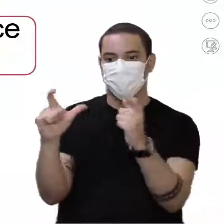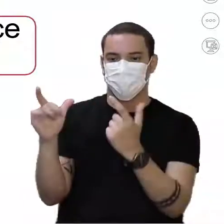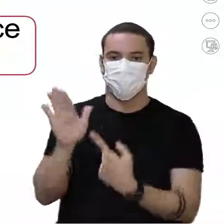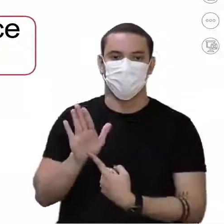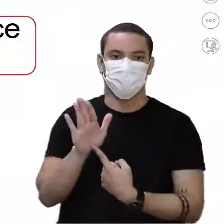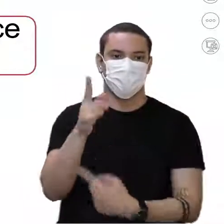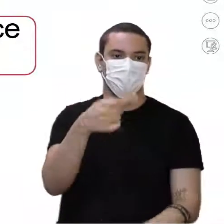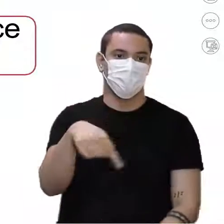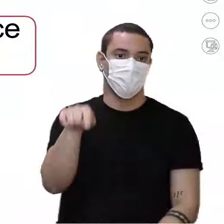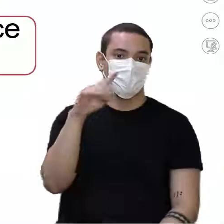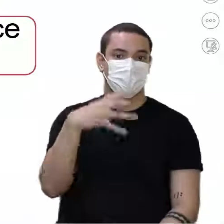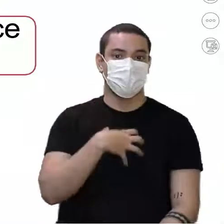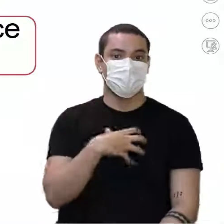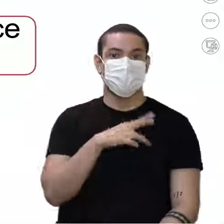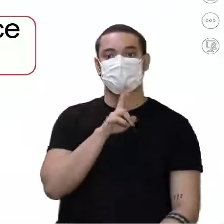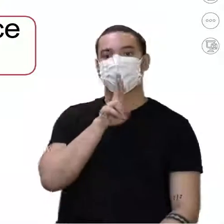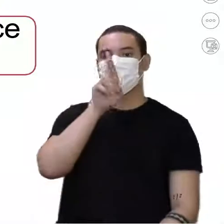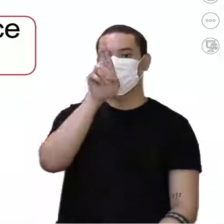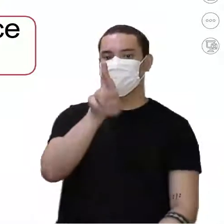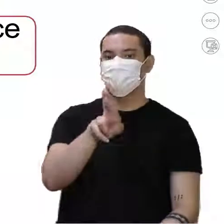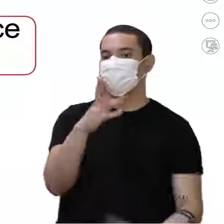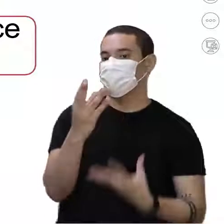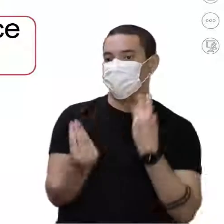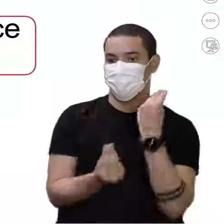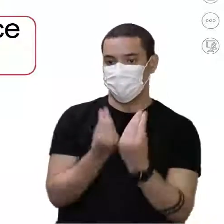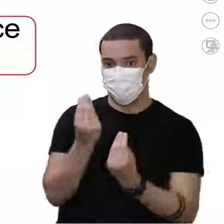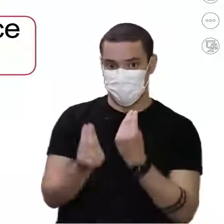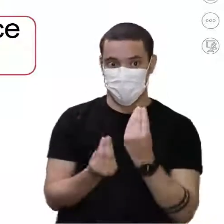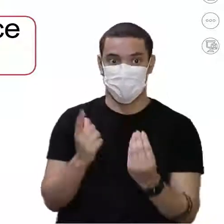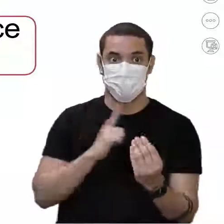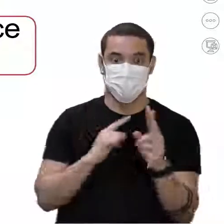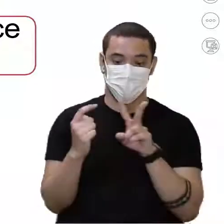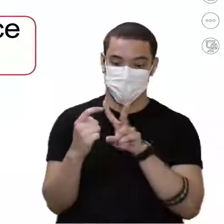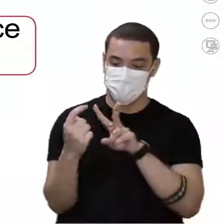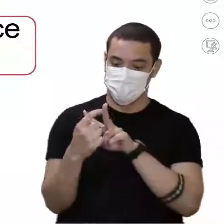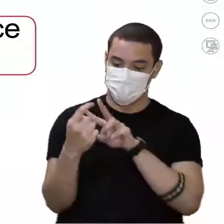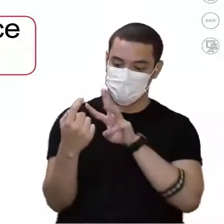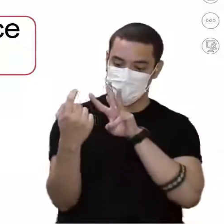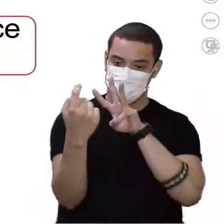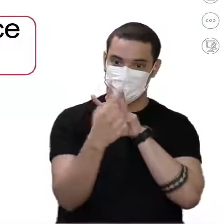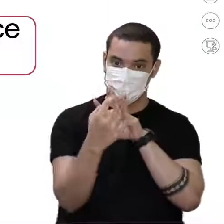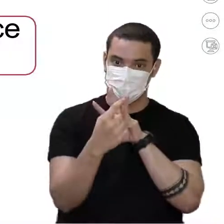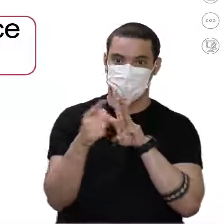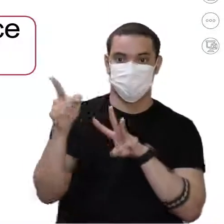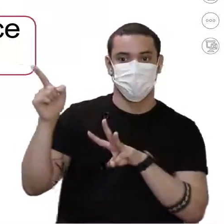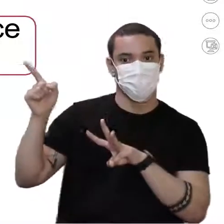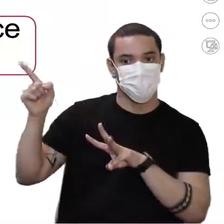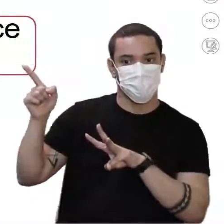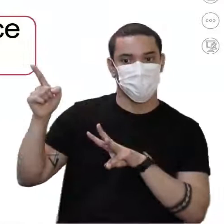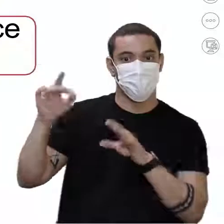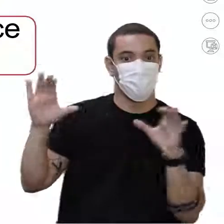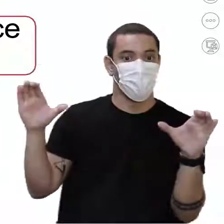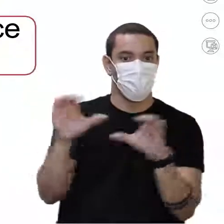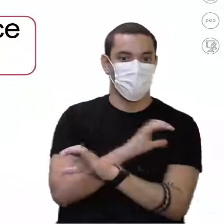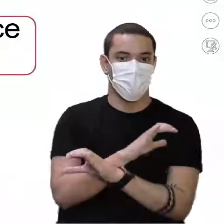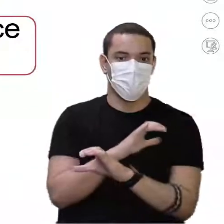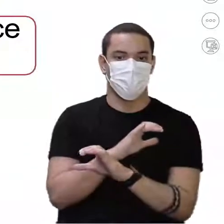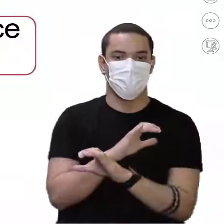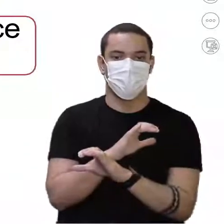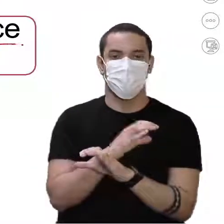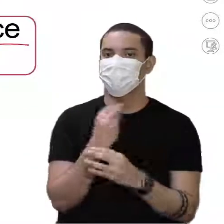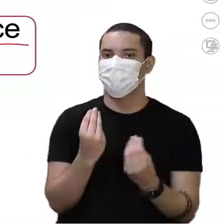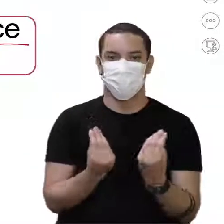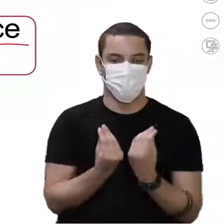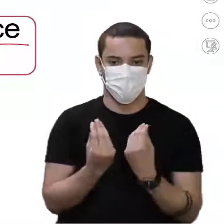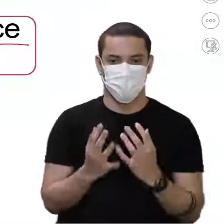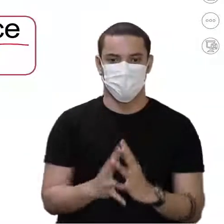vocês e aí vem a forma de responder essa pergunta. Você tem 3 formas. Uma forma mais completa dizendo the most